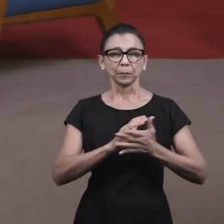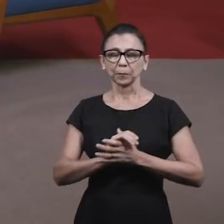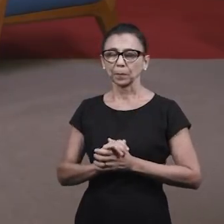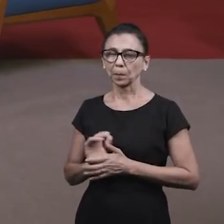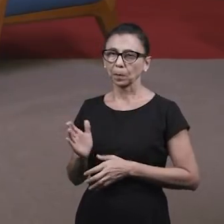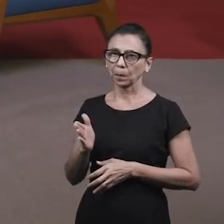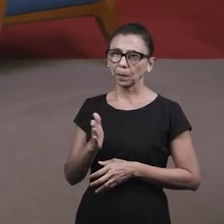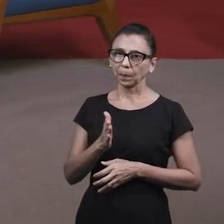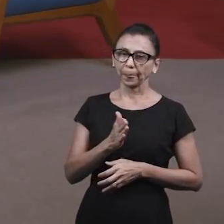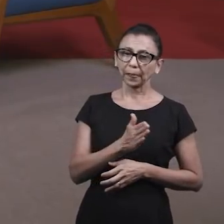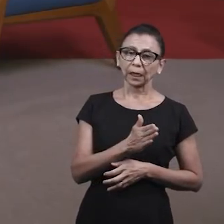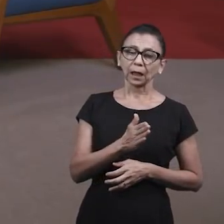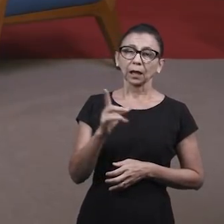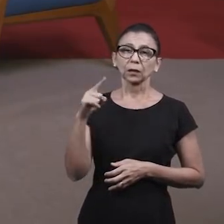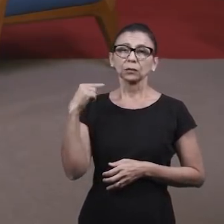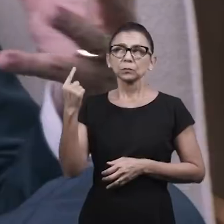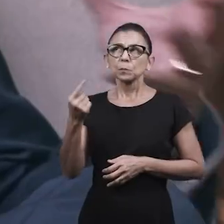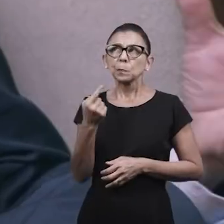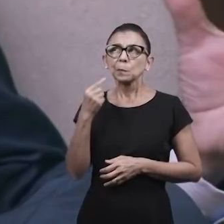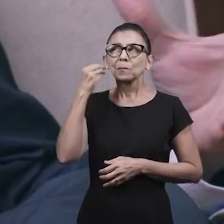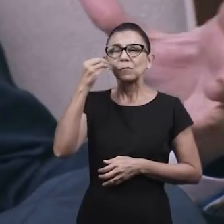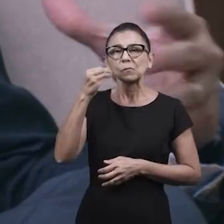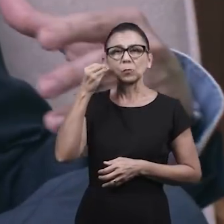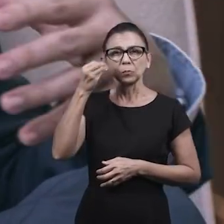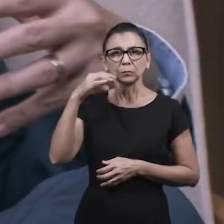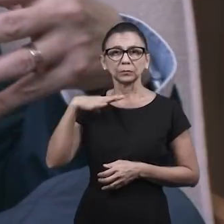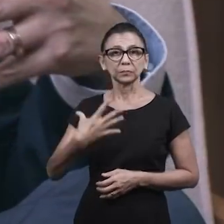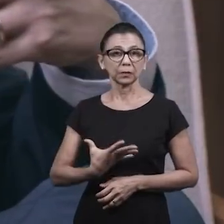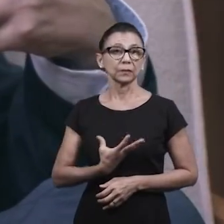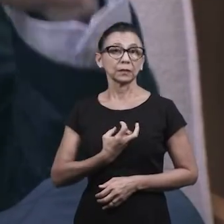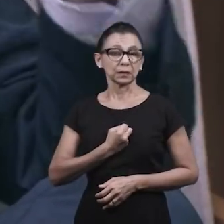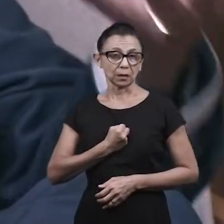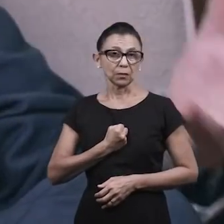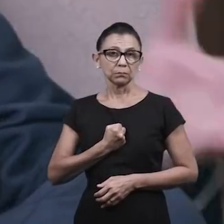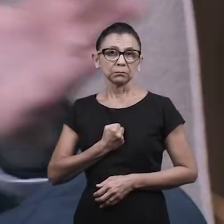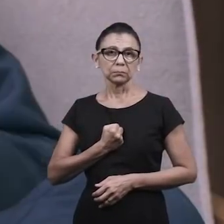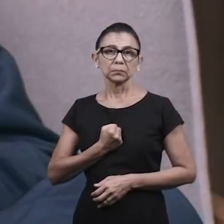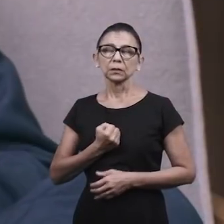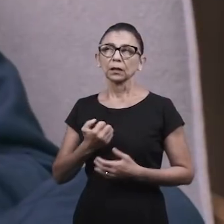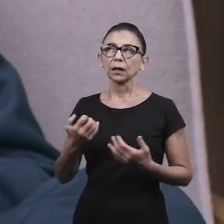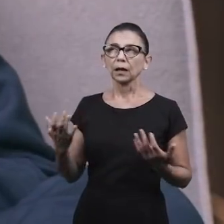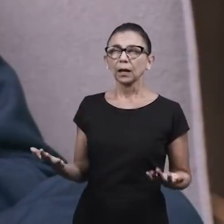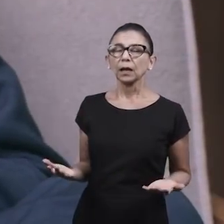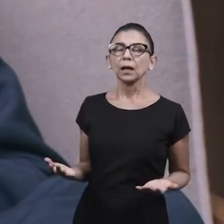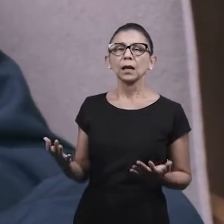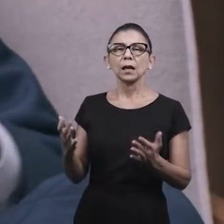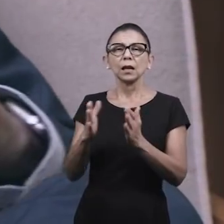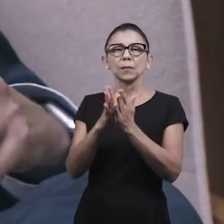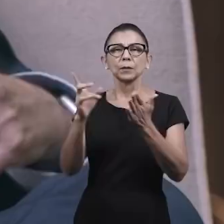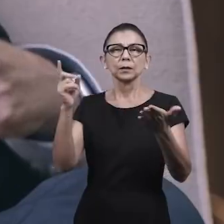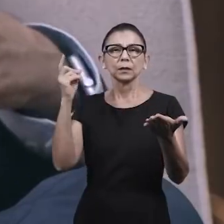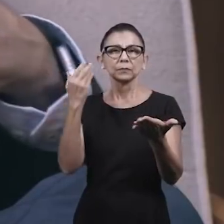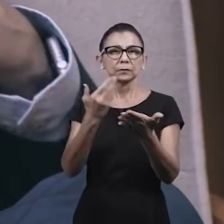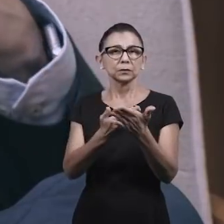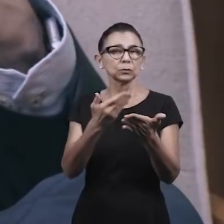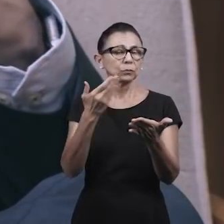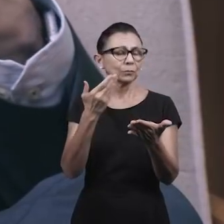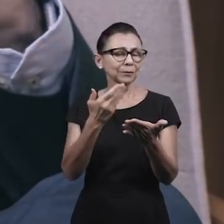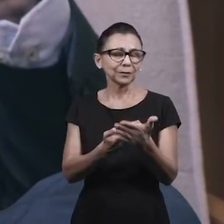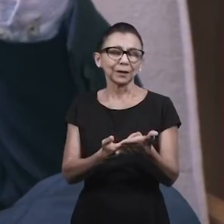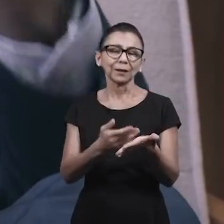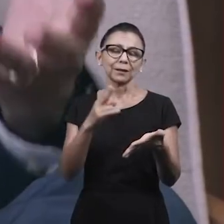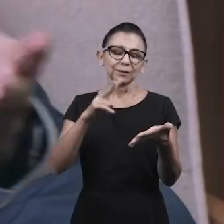estamos vivendo, né, fim de ano, para nós também, eu queria ouvir de maneira objetiva o testemunho de vocês, fazer esse